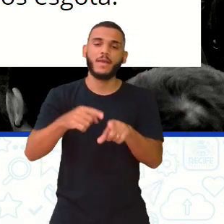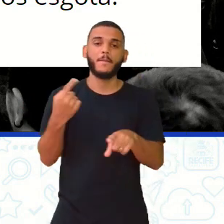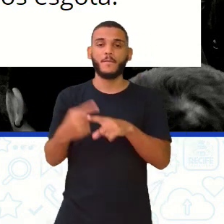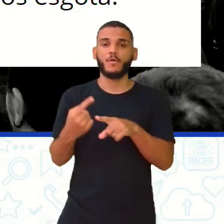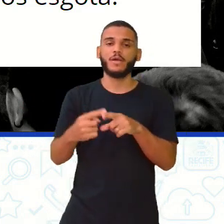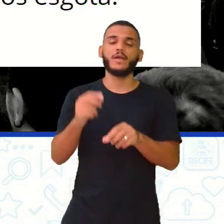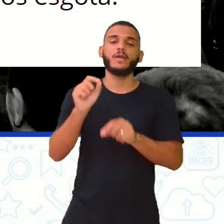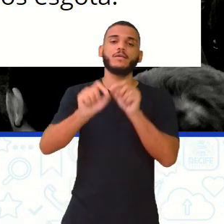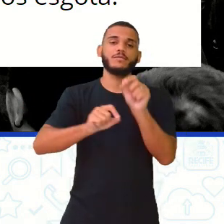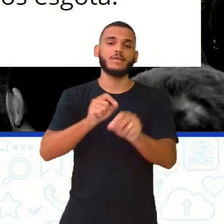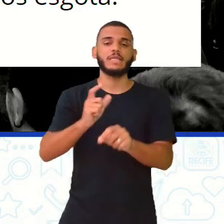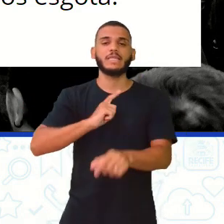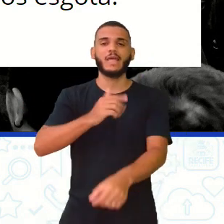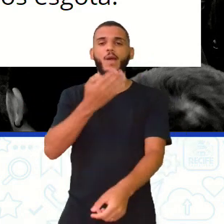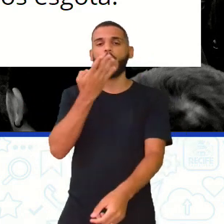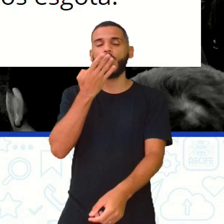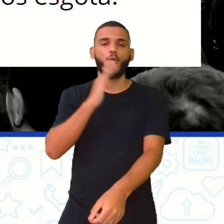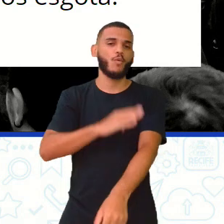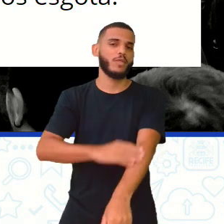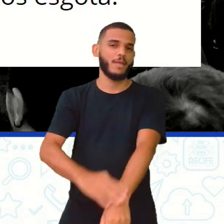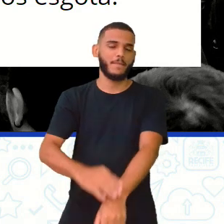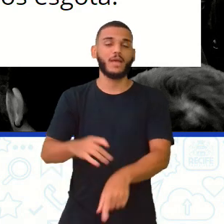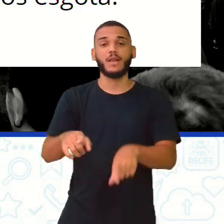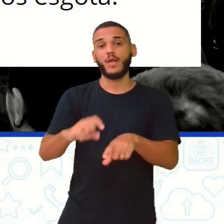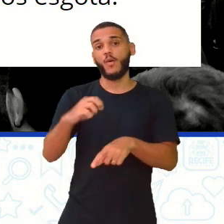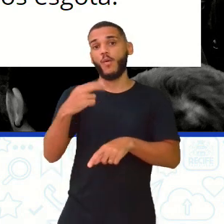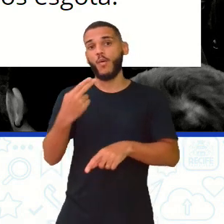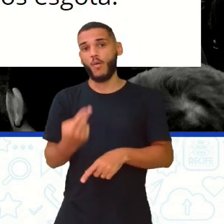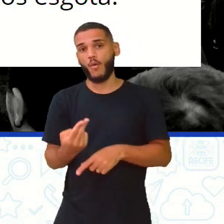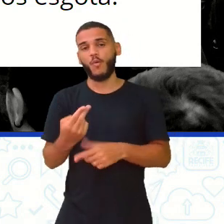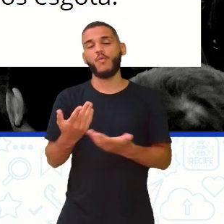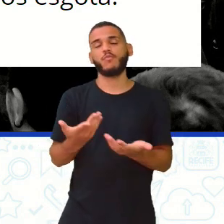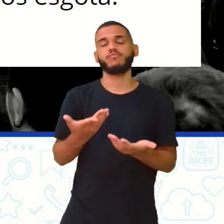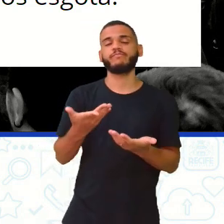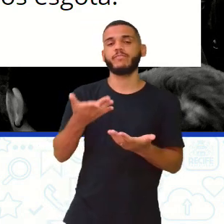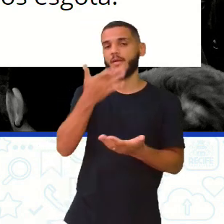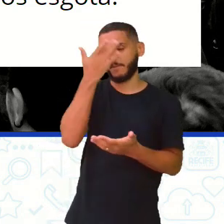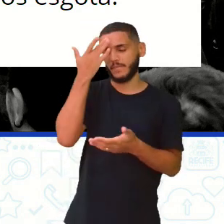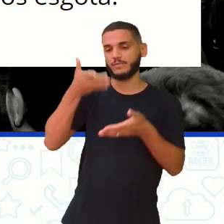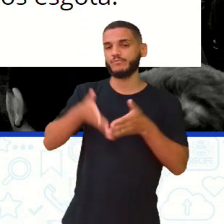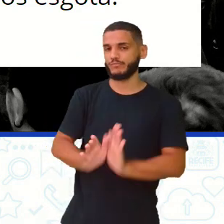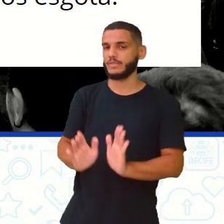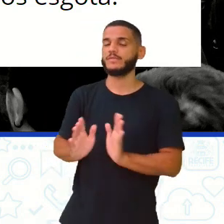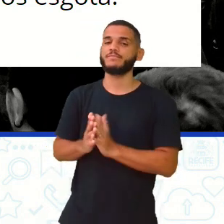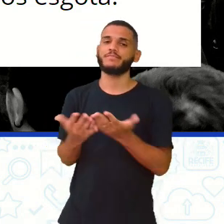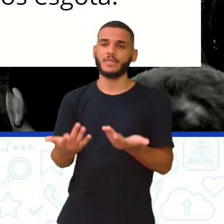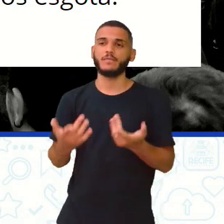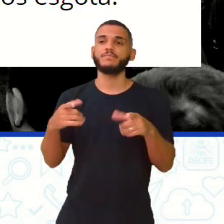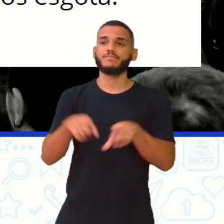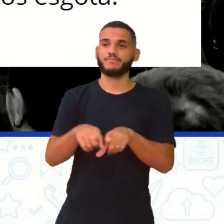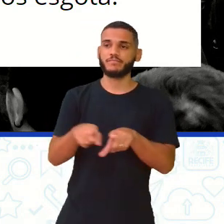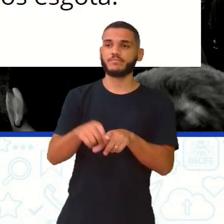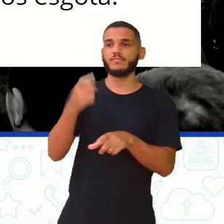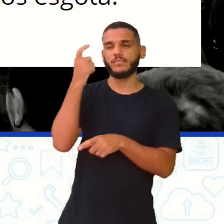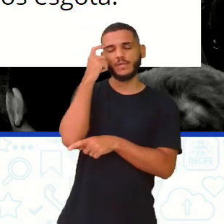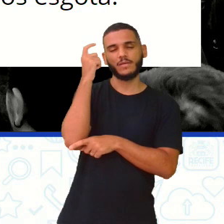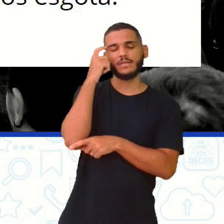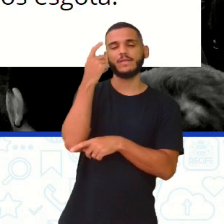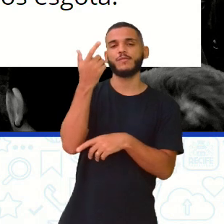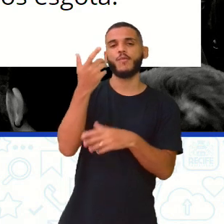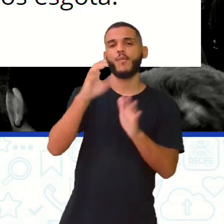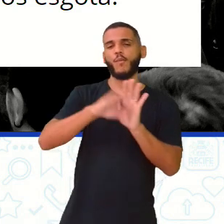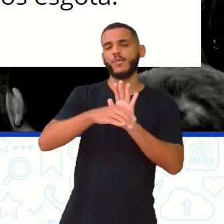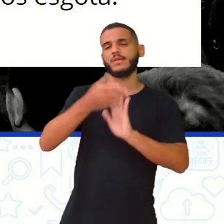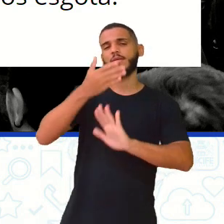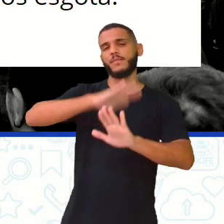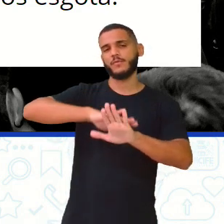causas raciais, né? Pela cor da pele ou origem étnica. Pensando na extensão dos conceitos,